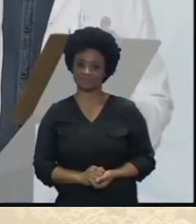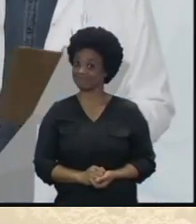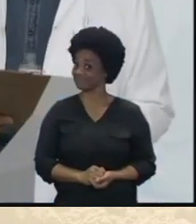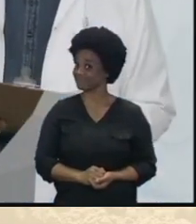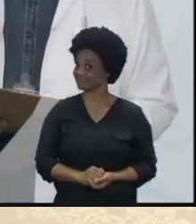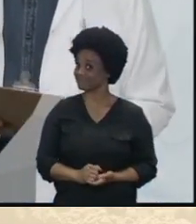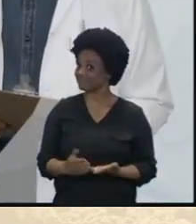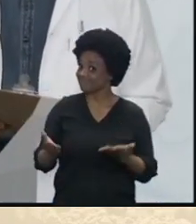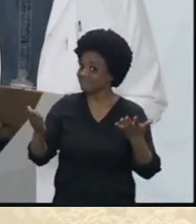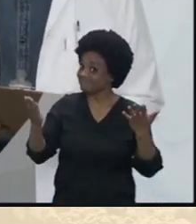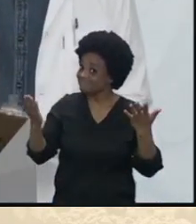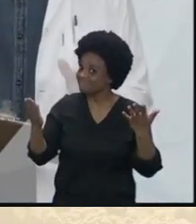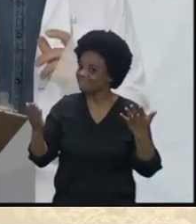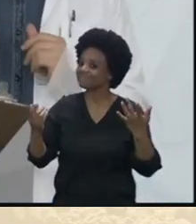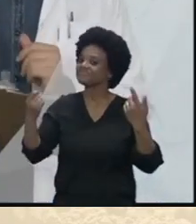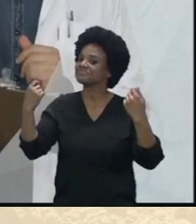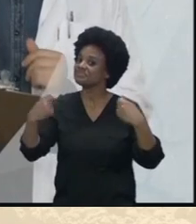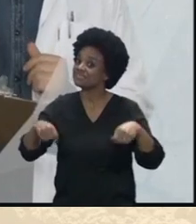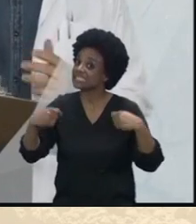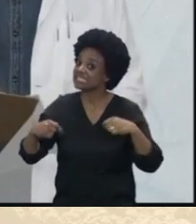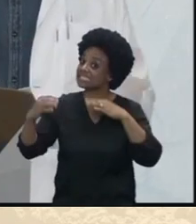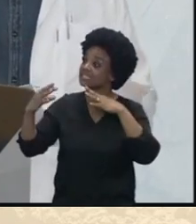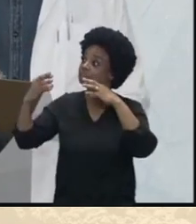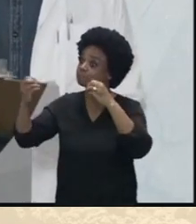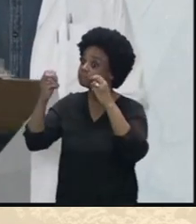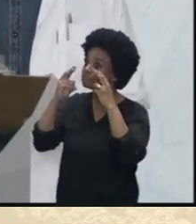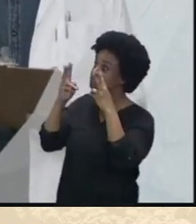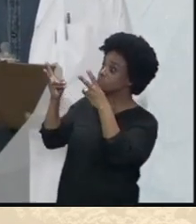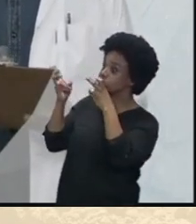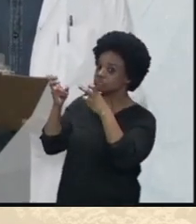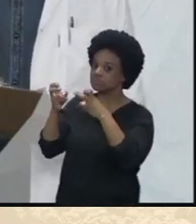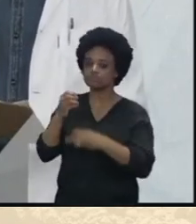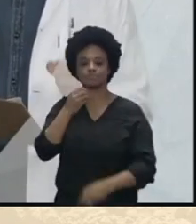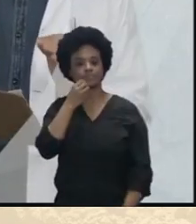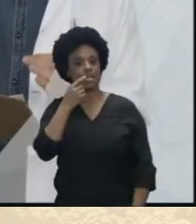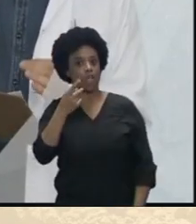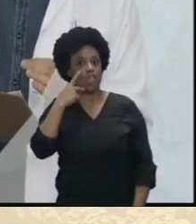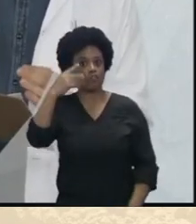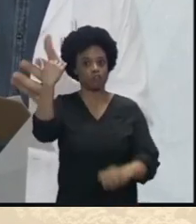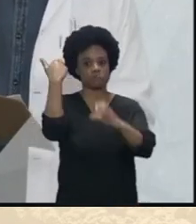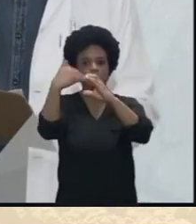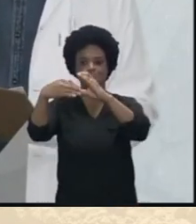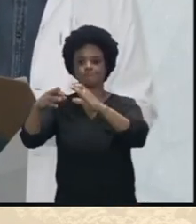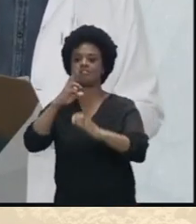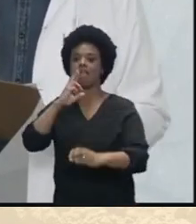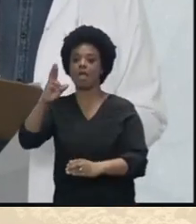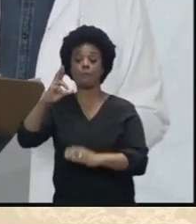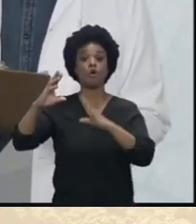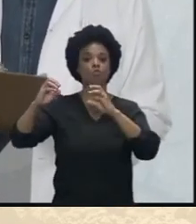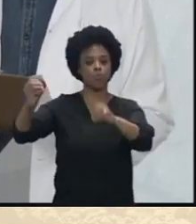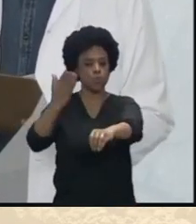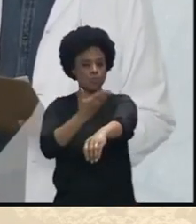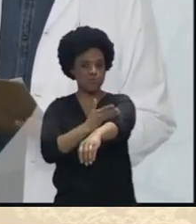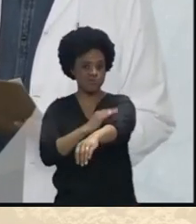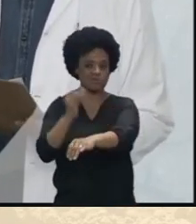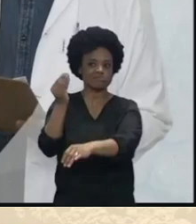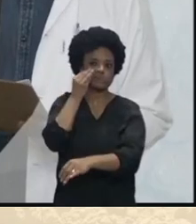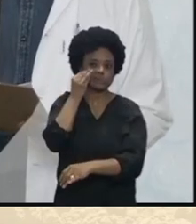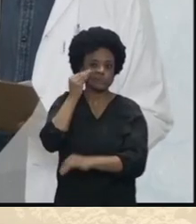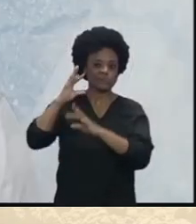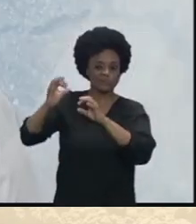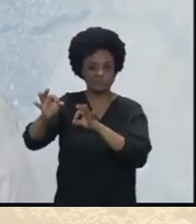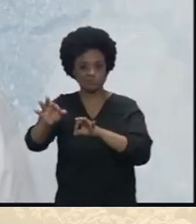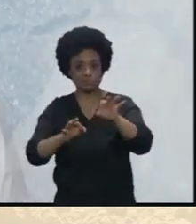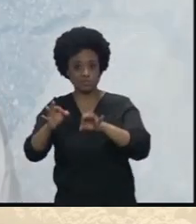Então, é bom que os projetistas fiquem de olho nesse risco de recalque. Eu vou correndo mandar os resultados dos ensaios do solo para os projetistas da